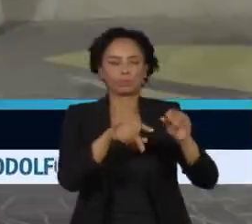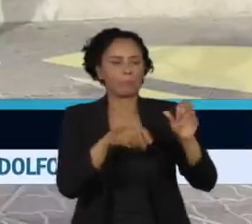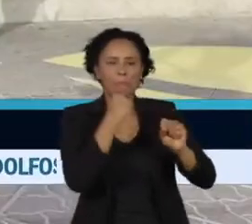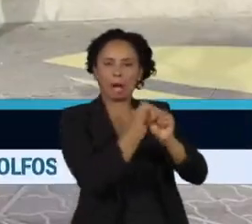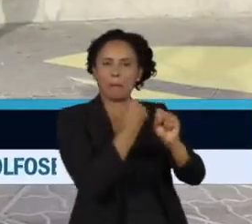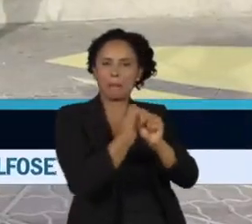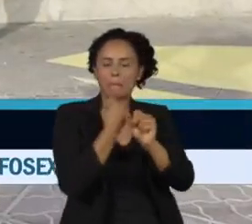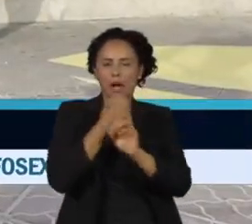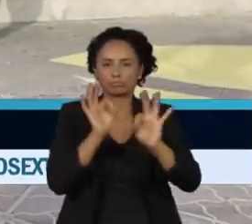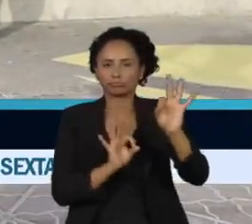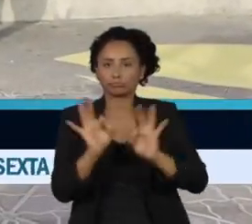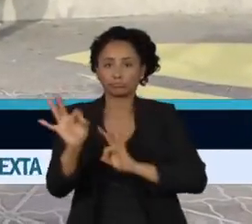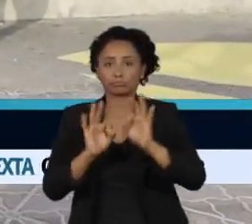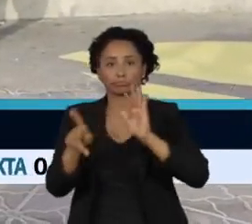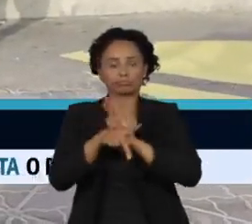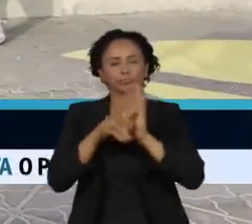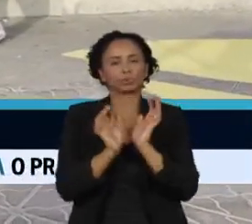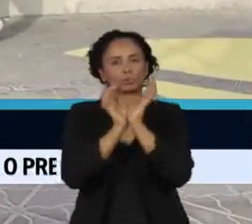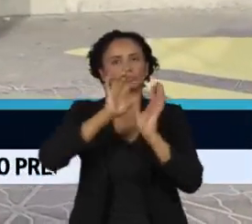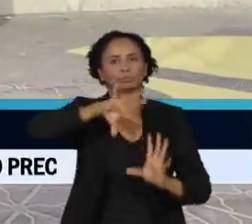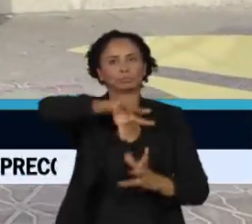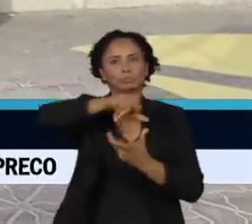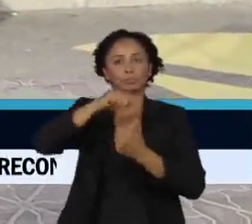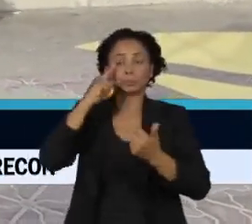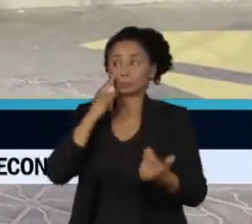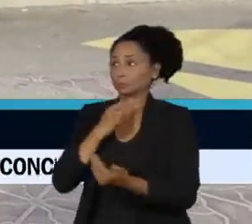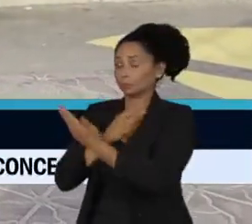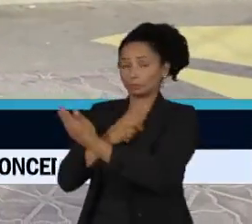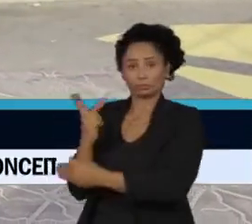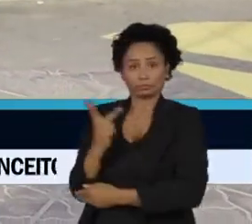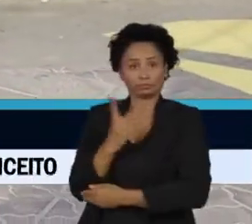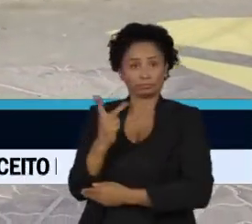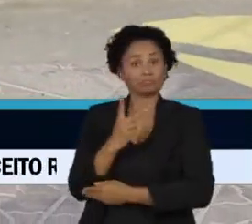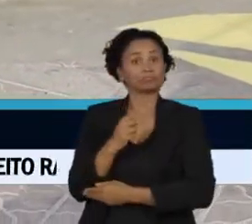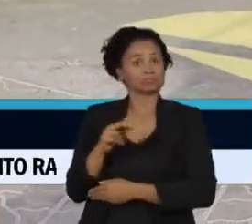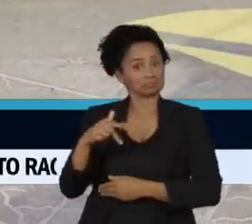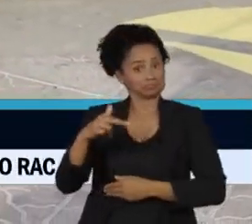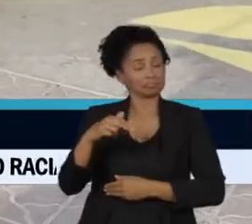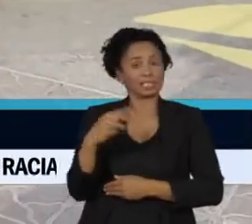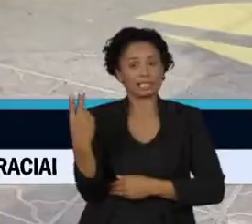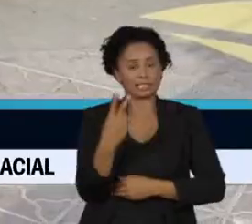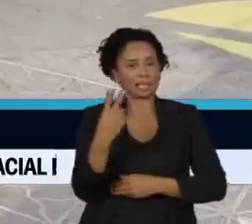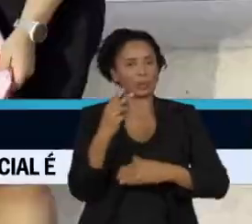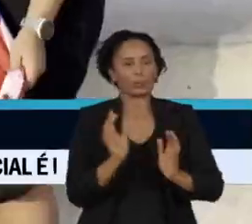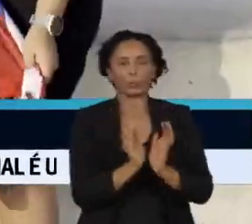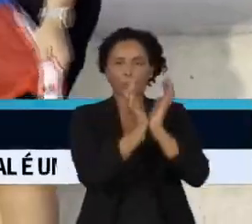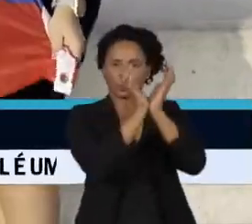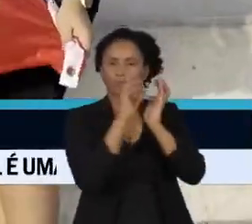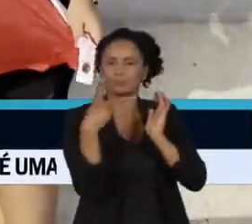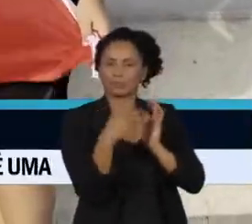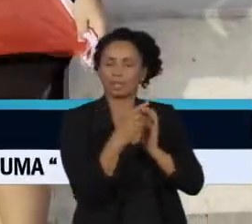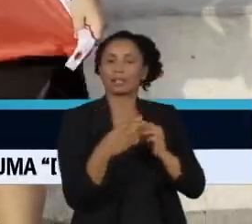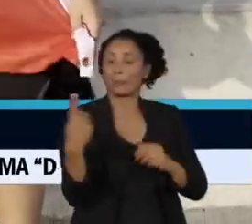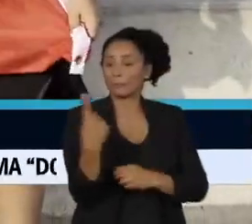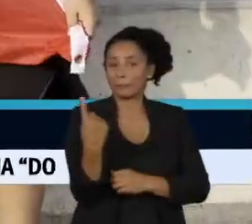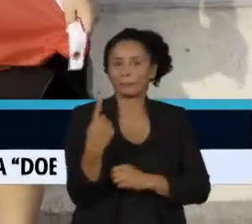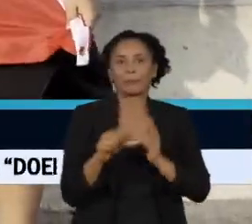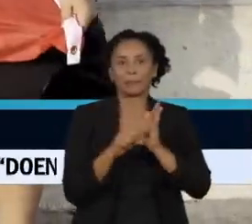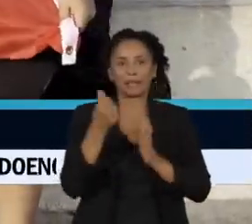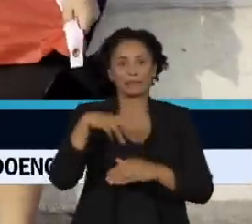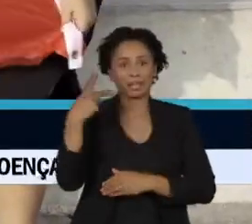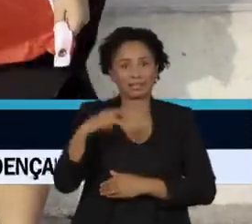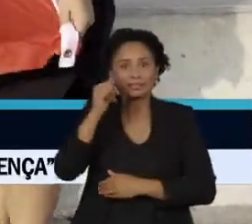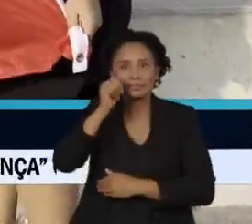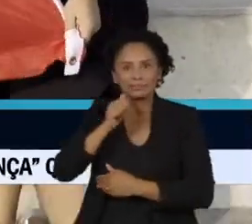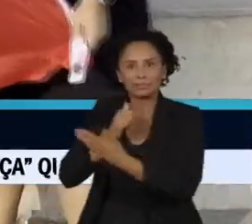campeonato. Os equatorianos Francisco e Samantha são irmãos. É a segunda Copa dele e a primeira dela. Estão ansiosos para conhecer o